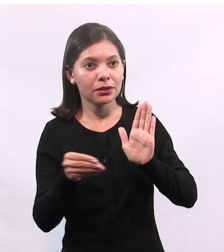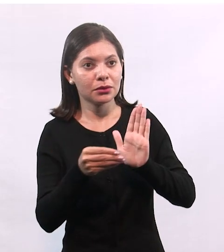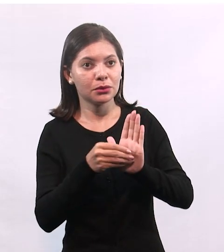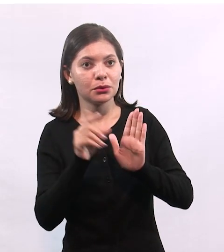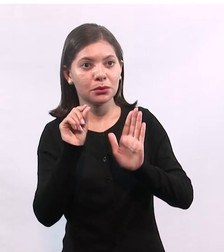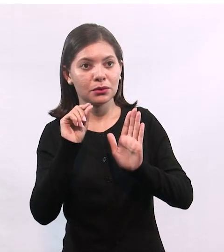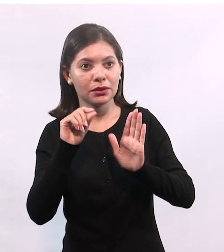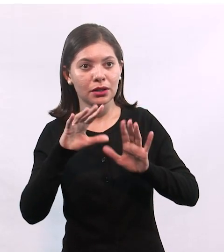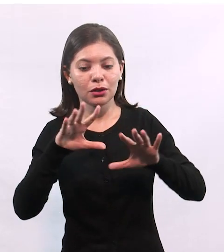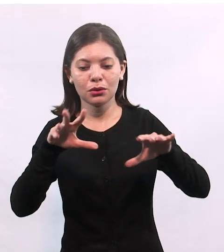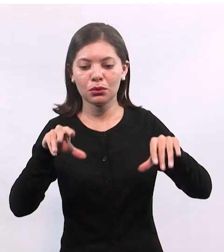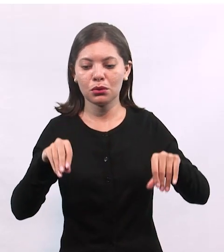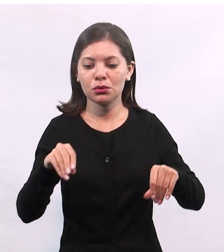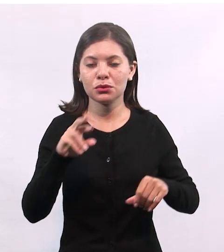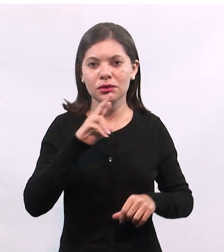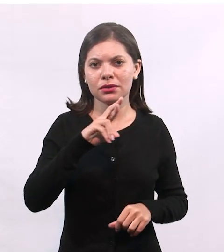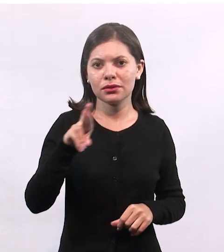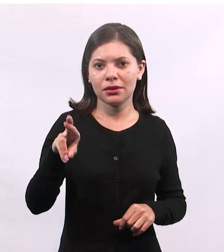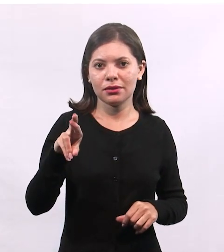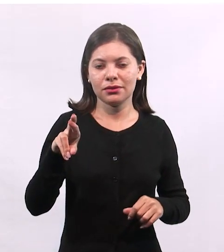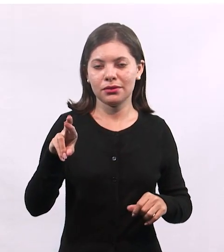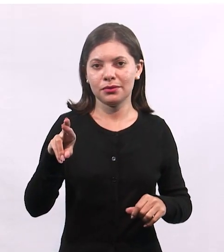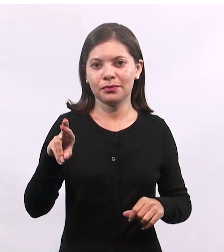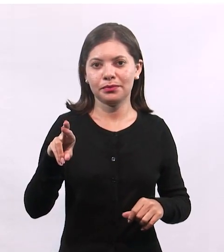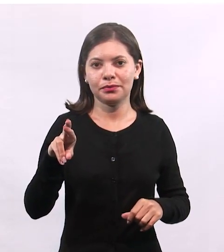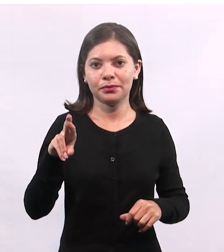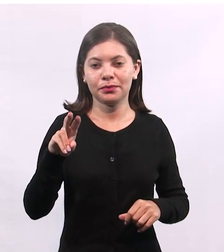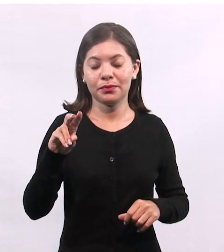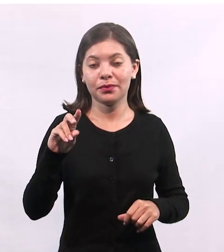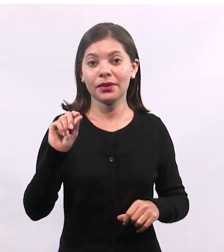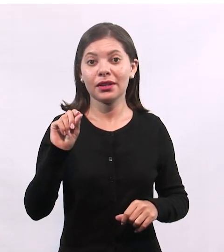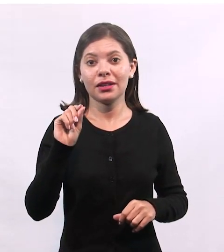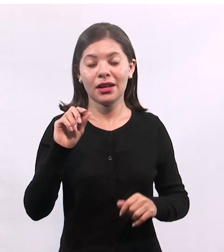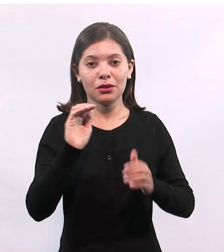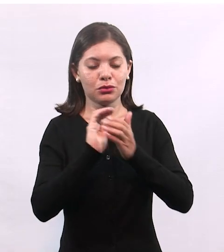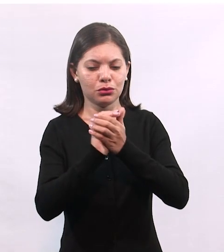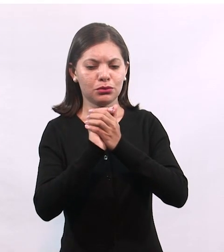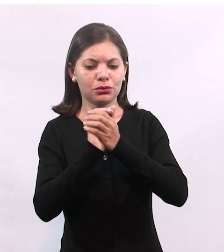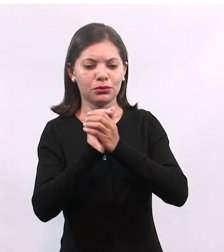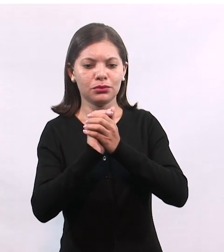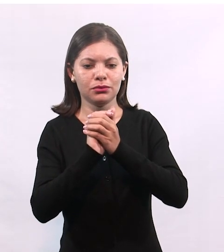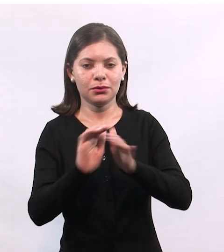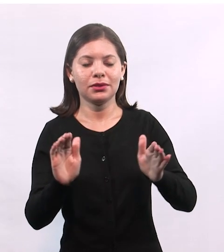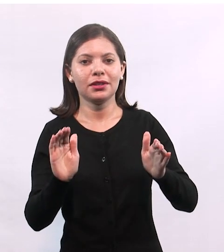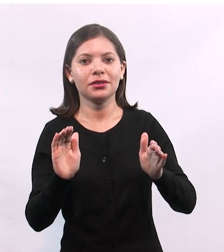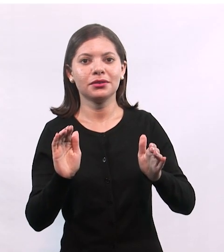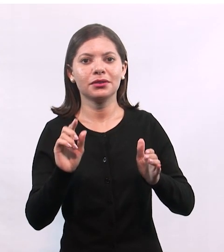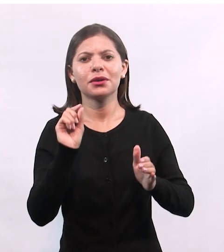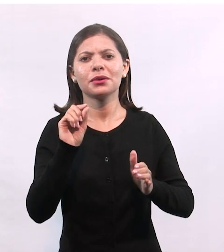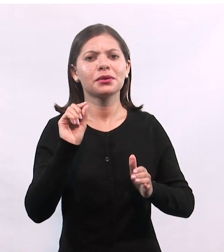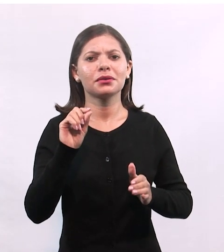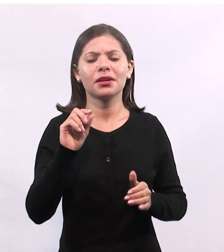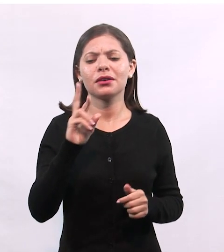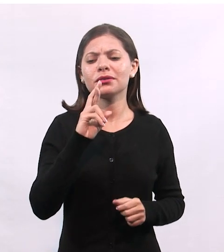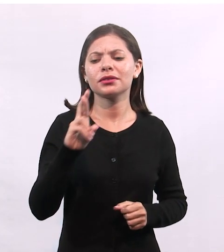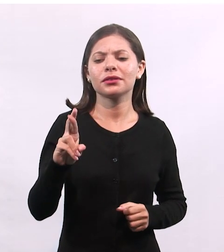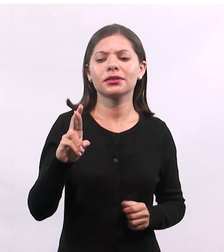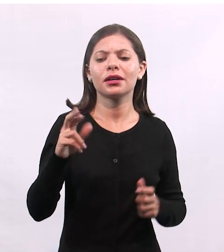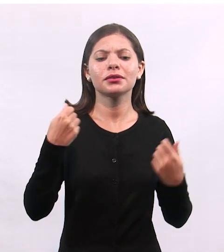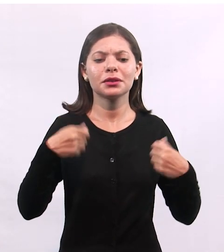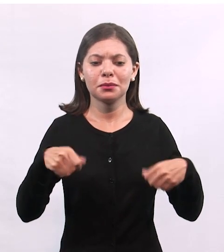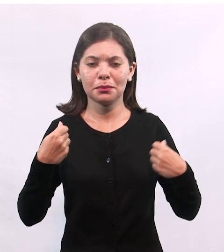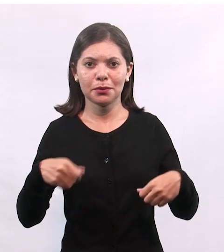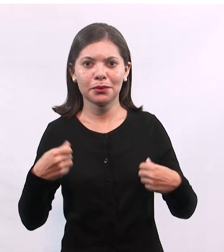o todos os resultados possíveis lá no caso do lançamento de um dado Quais são os resultados